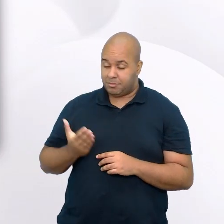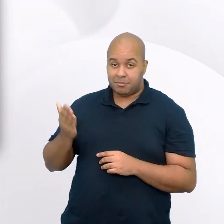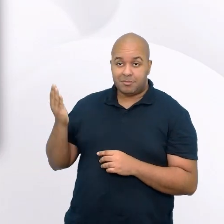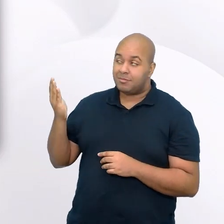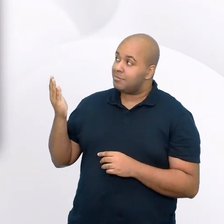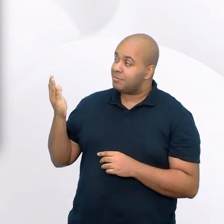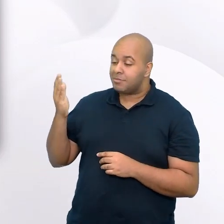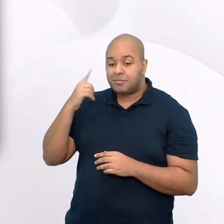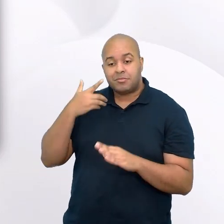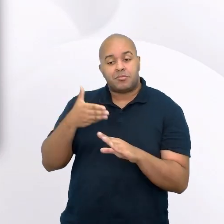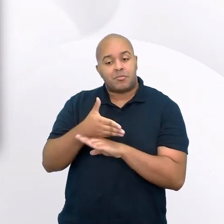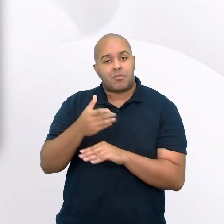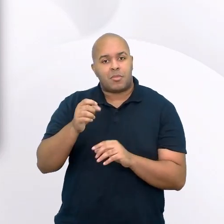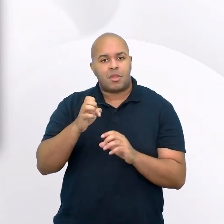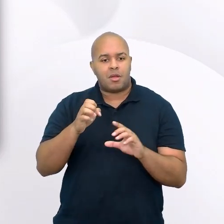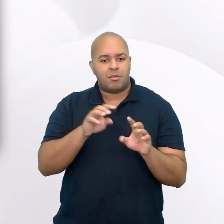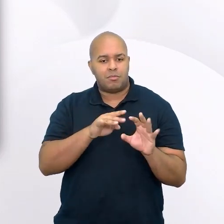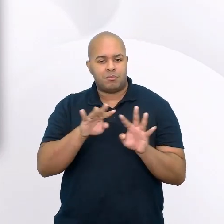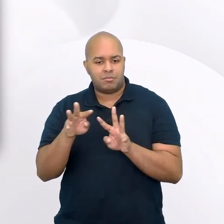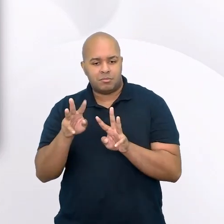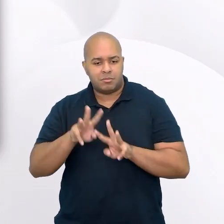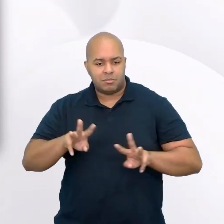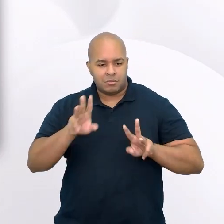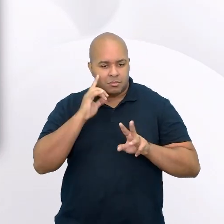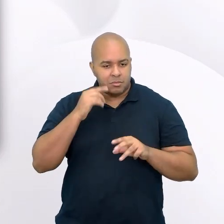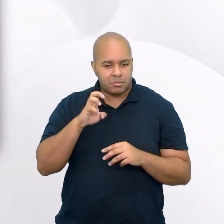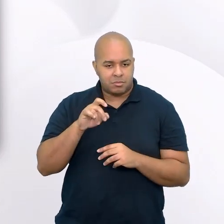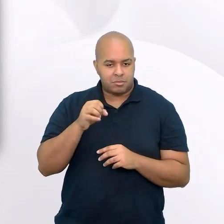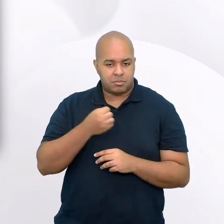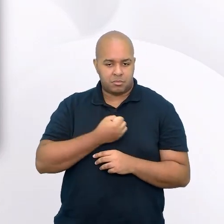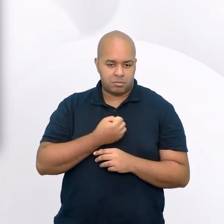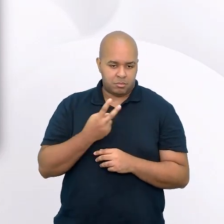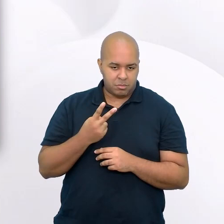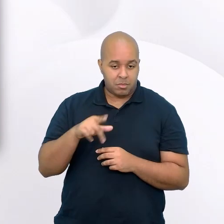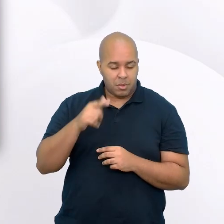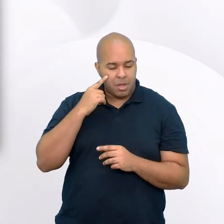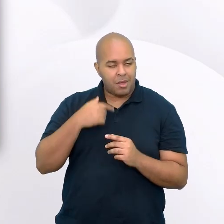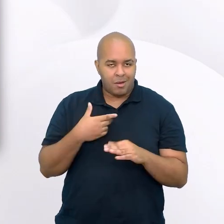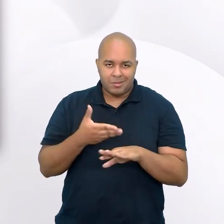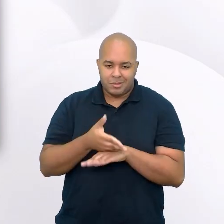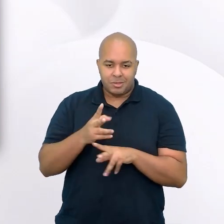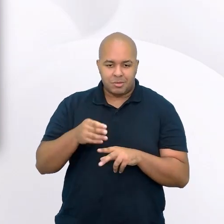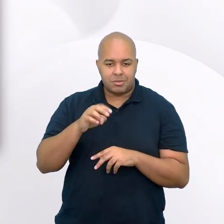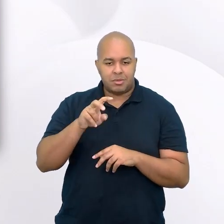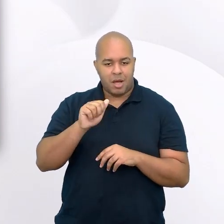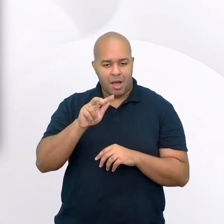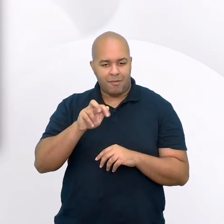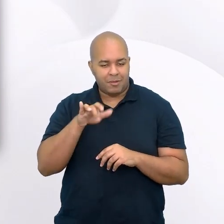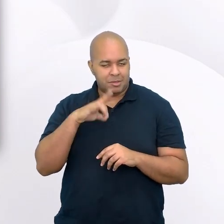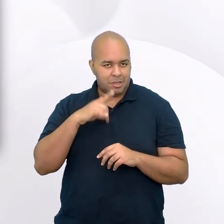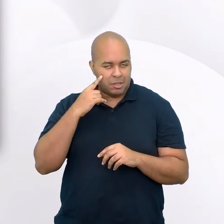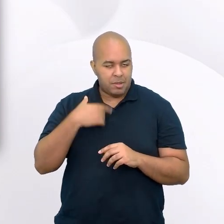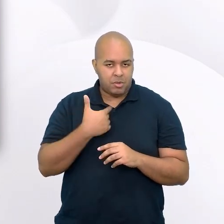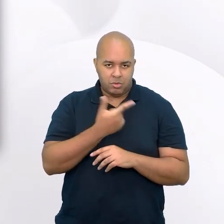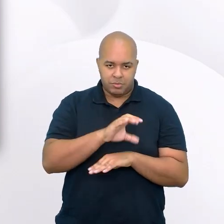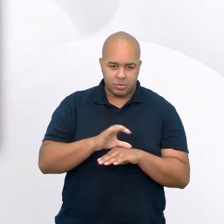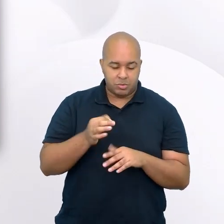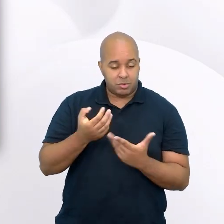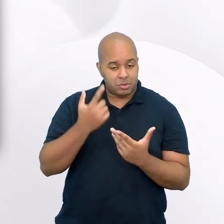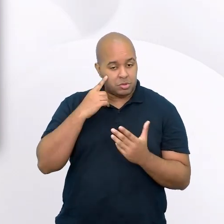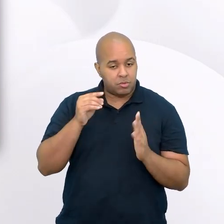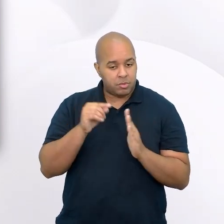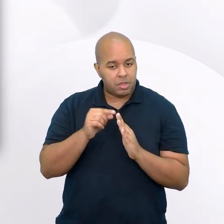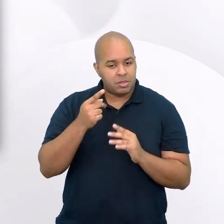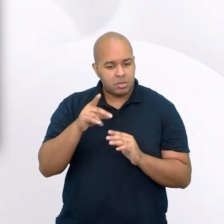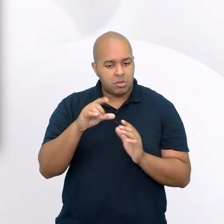né acessando por esse endereço aí do avefap de número 2 é o mesmo acesso do avefap que a gente tem lá para cursos né É